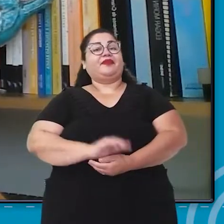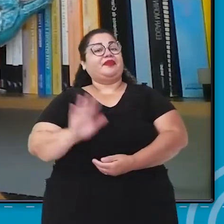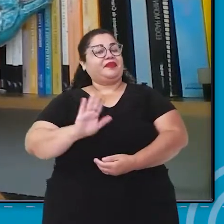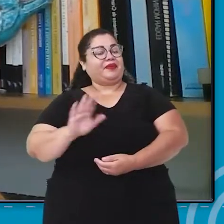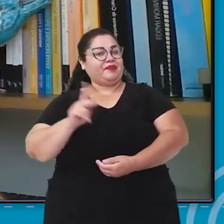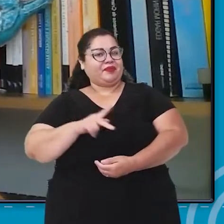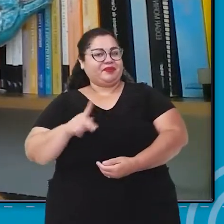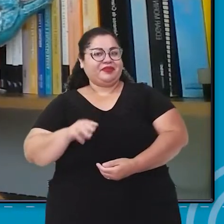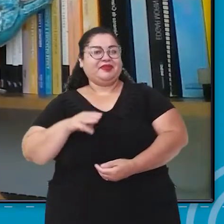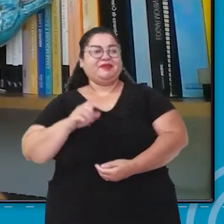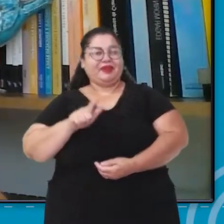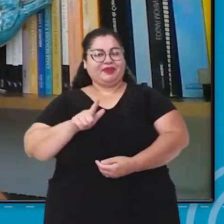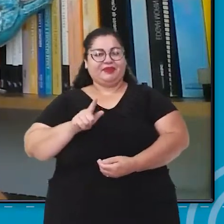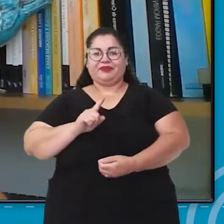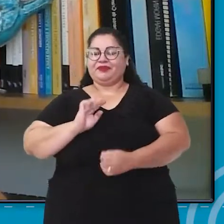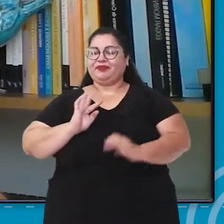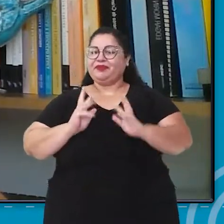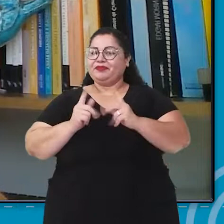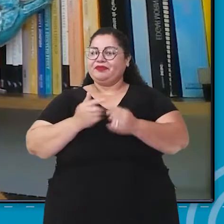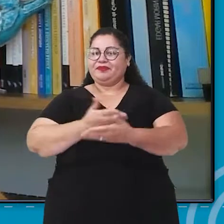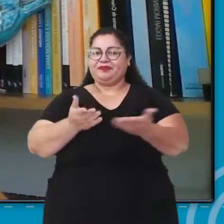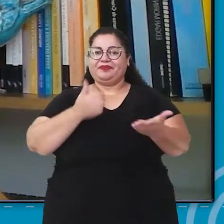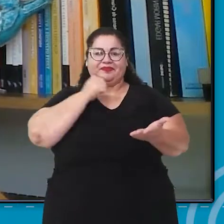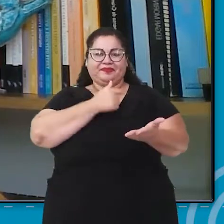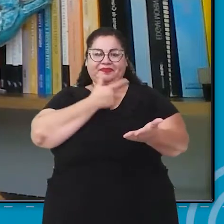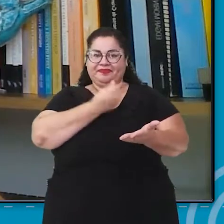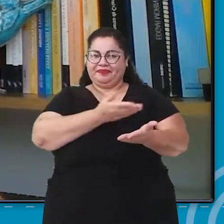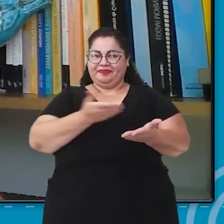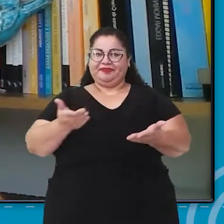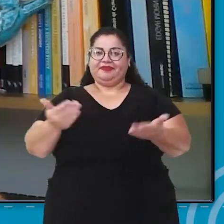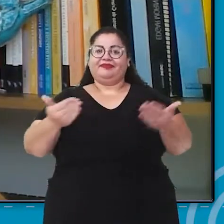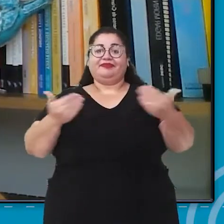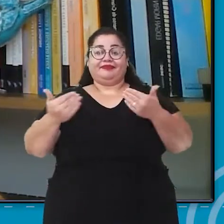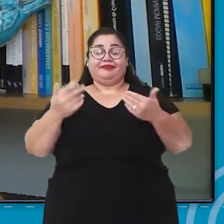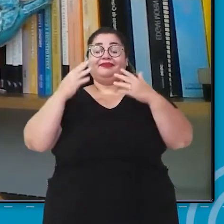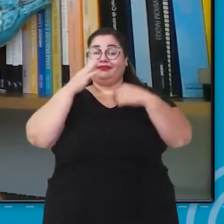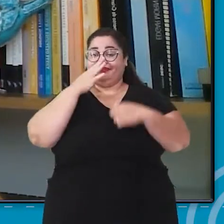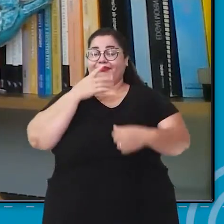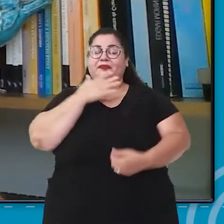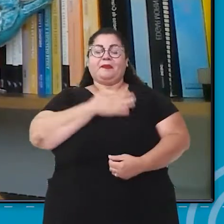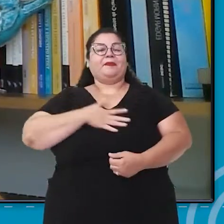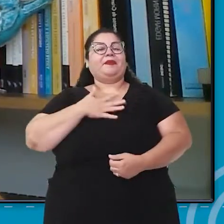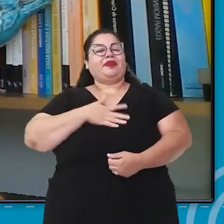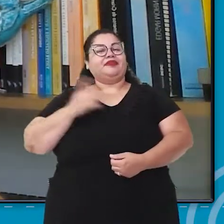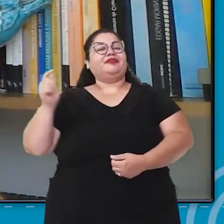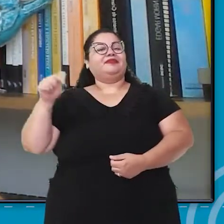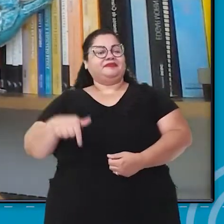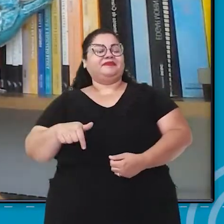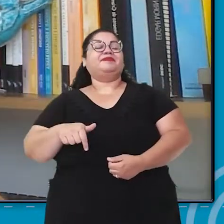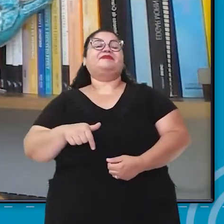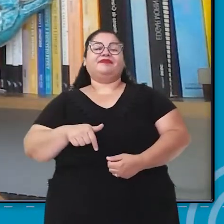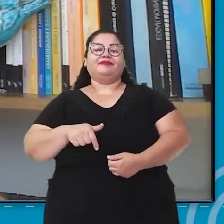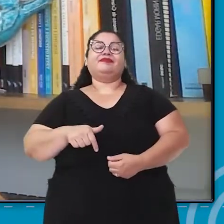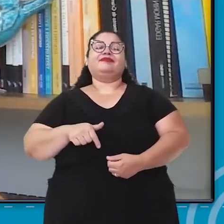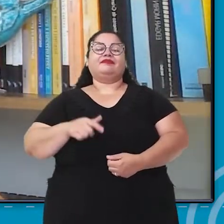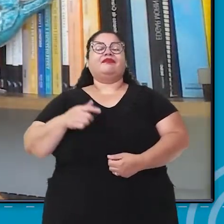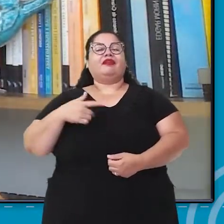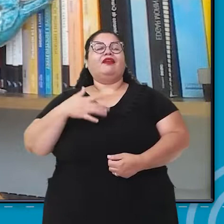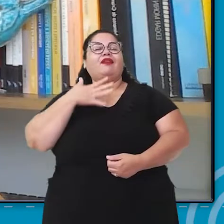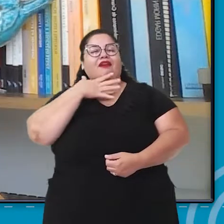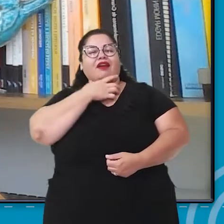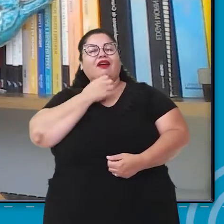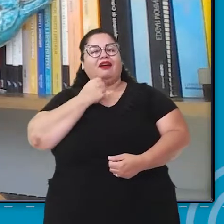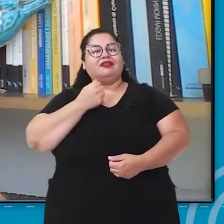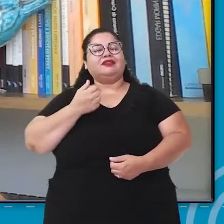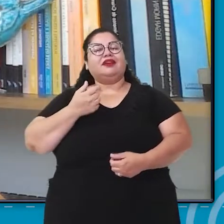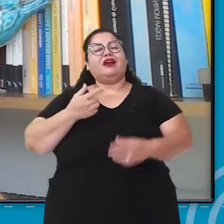Olá, professora Malu e todos e todas que nos assistem. É um prazer estar aqui com vocês e acho que até